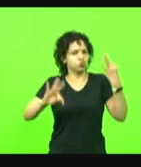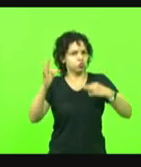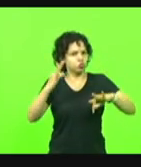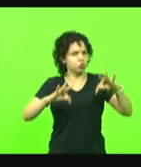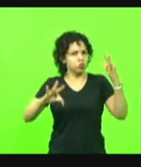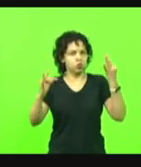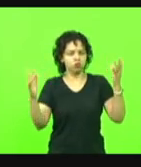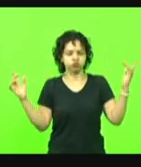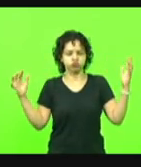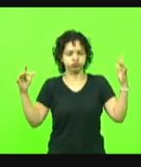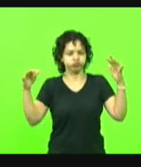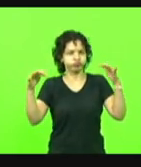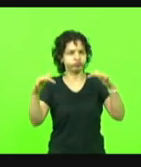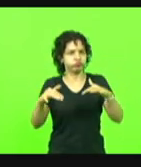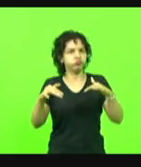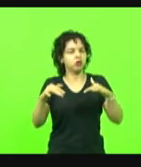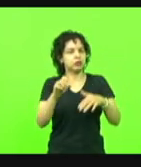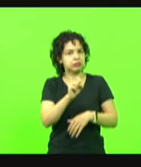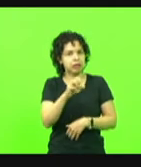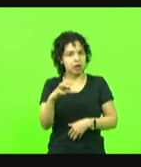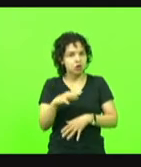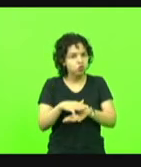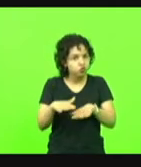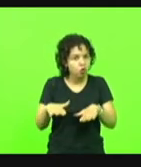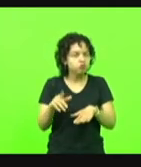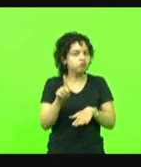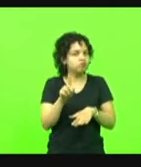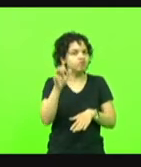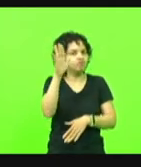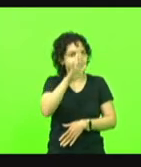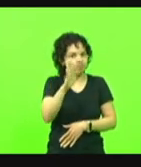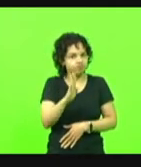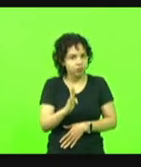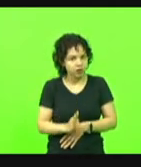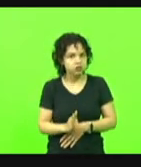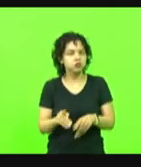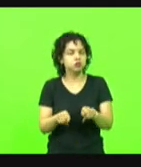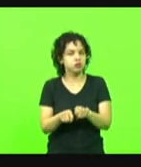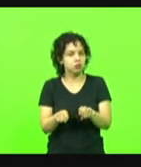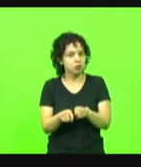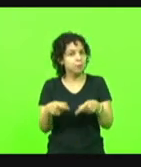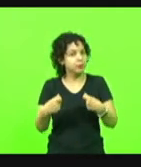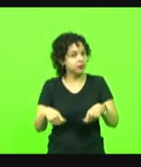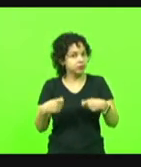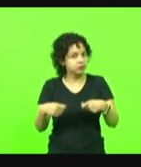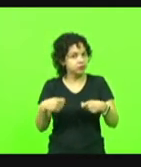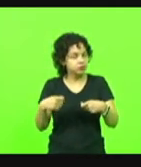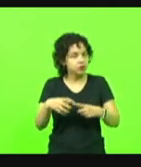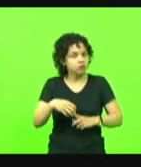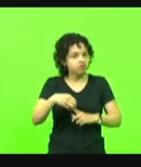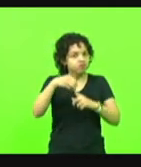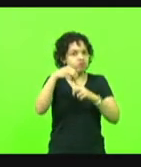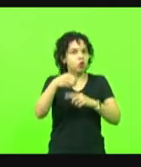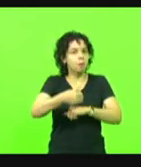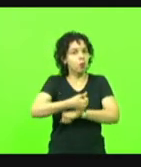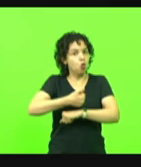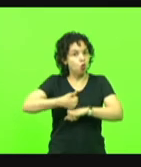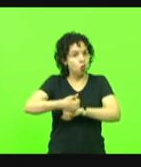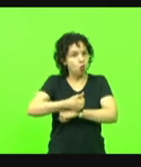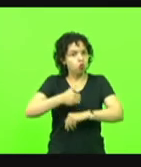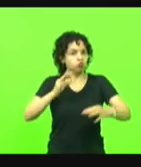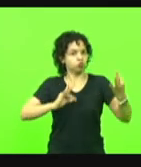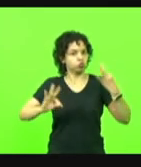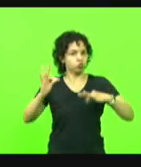Brasil, porque aqui a gente tem que ressaltar o profissionalismo do turismo dentro de Pomerode,